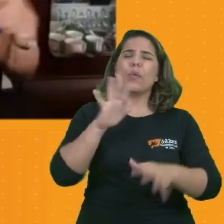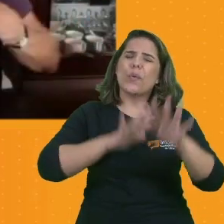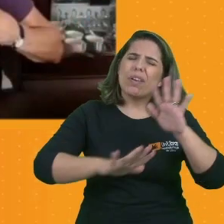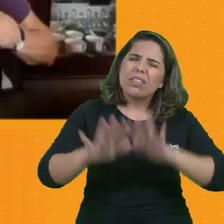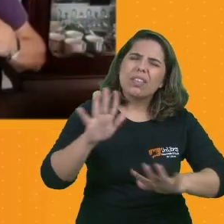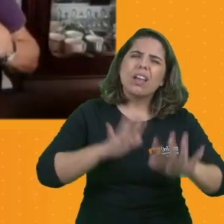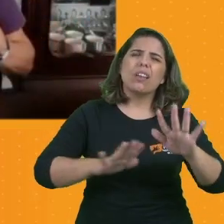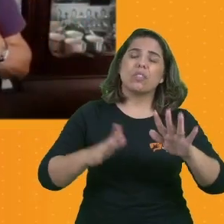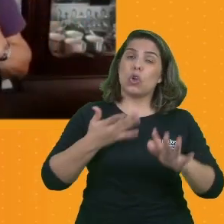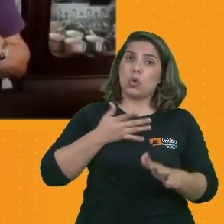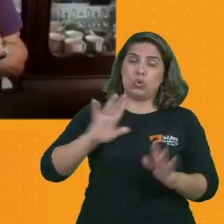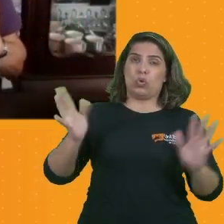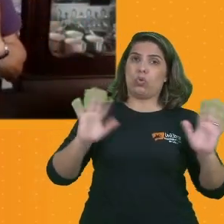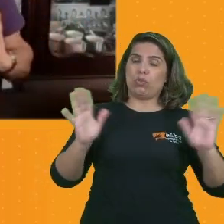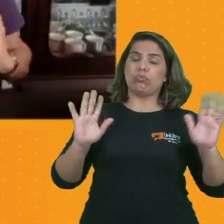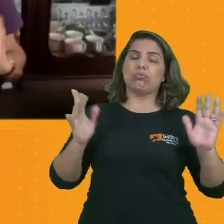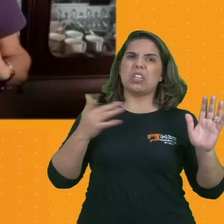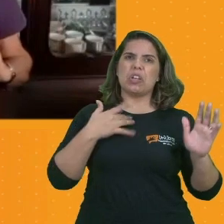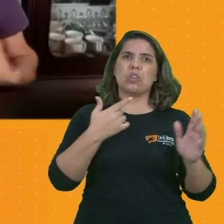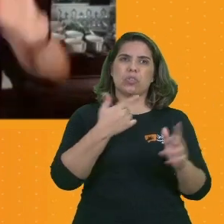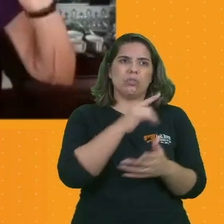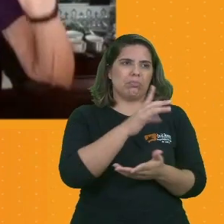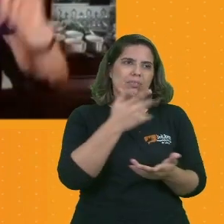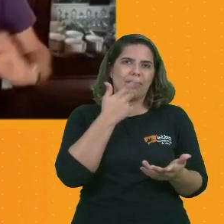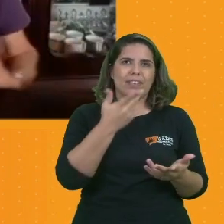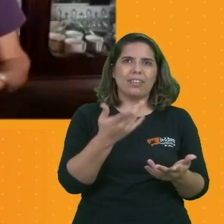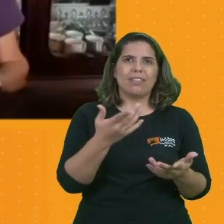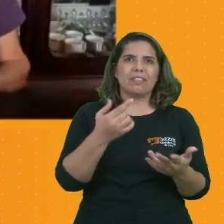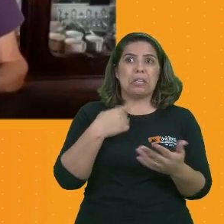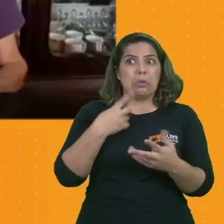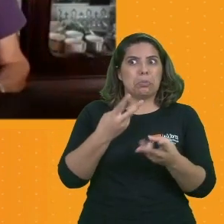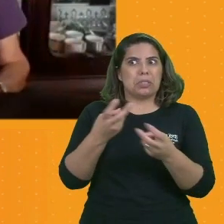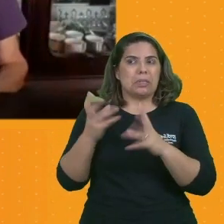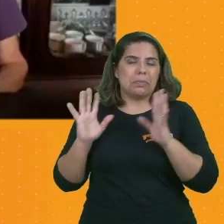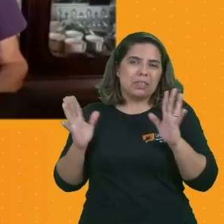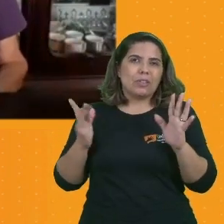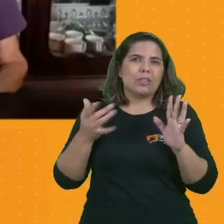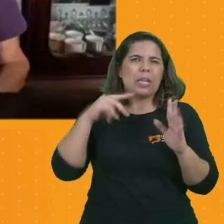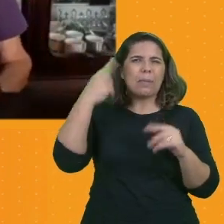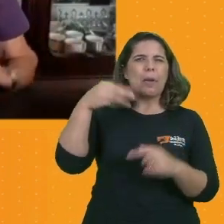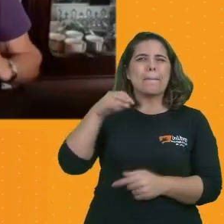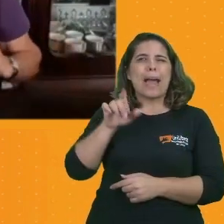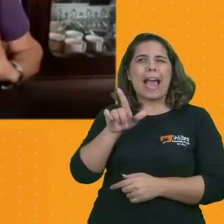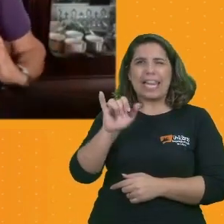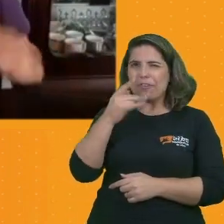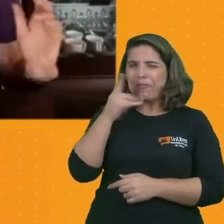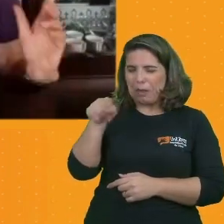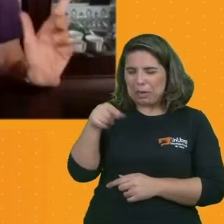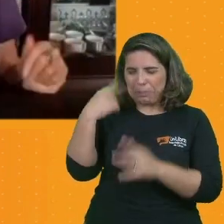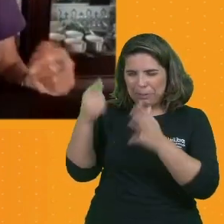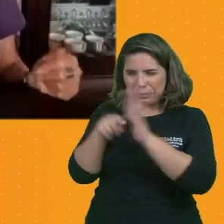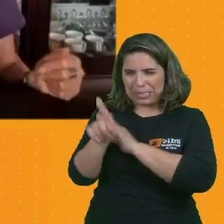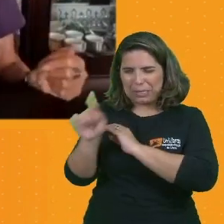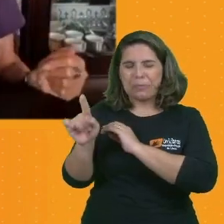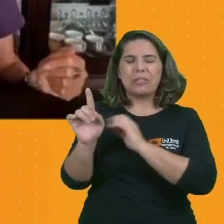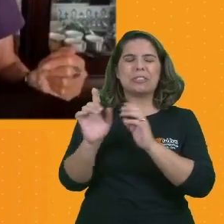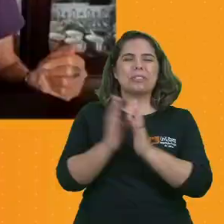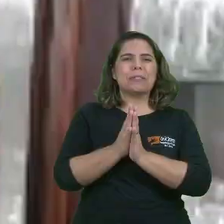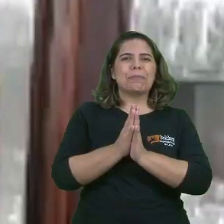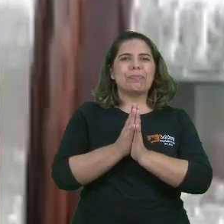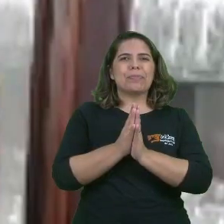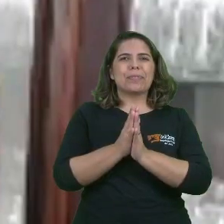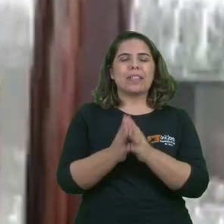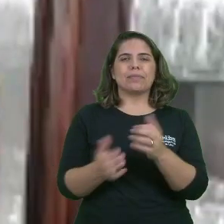eu vi não gosta de ser liberação confirmar mas eu acho que não é uma expressão muito